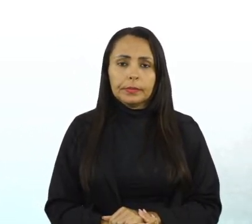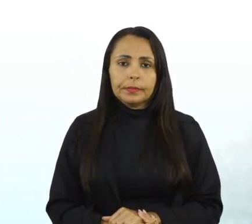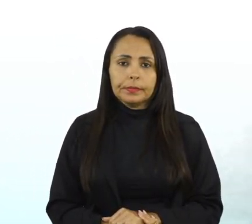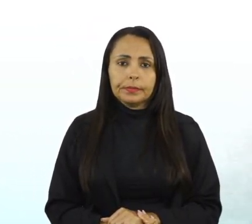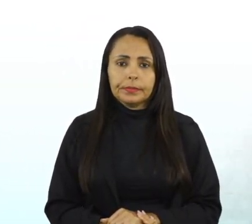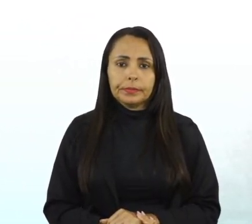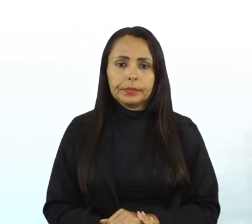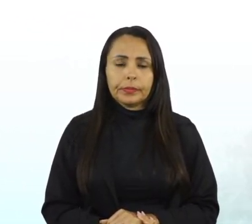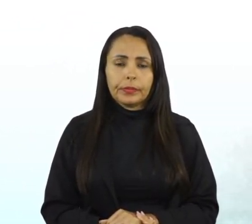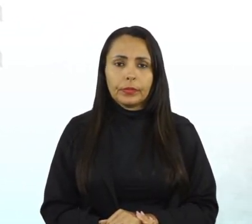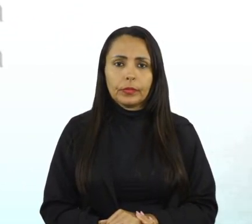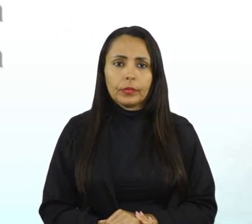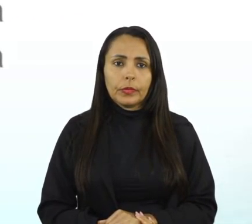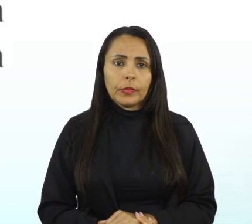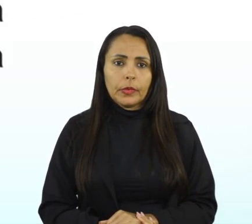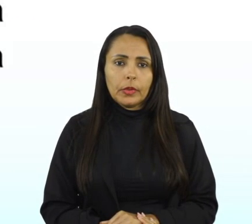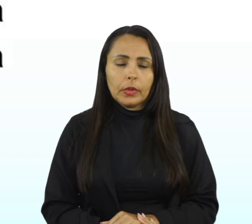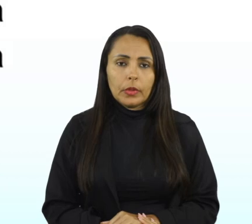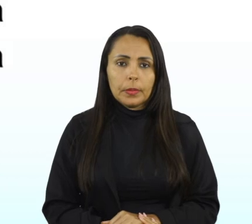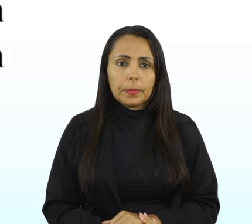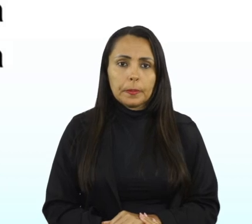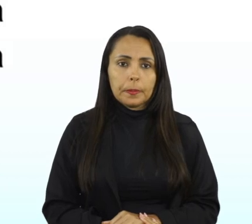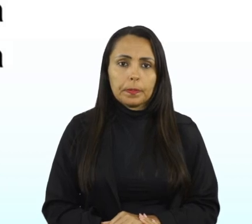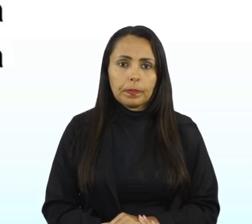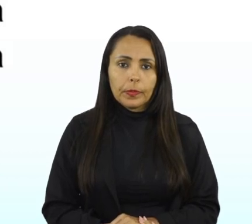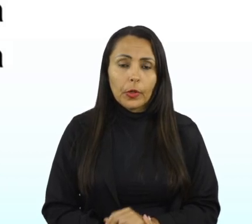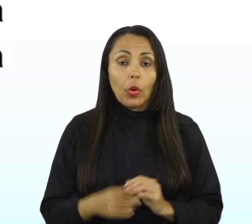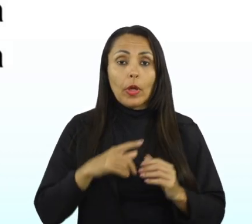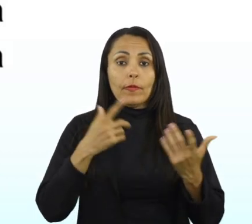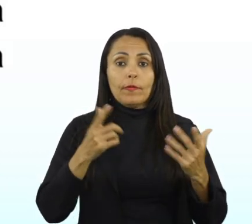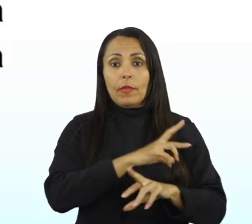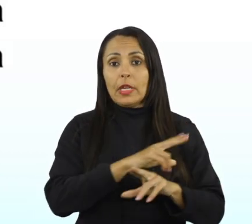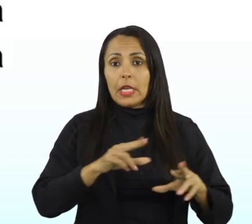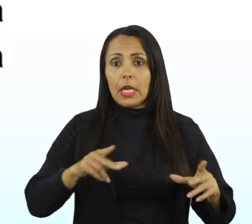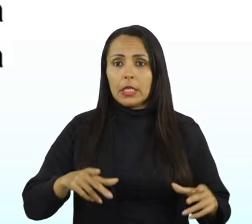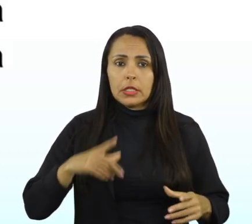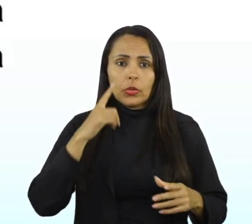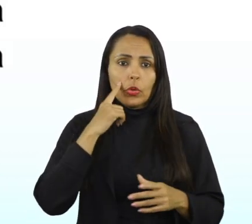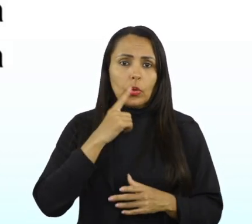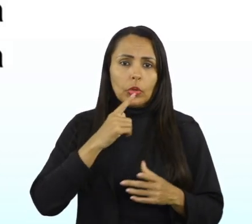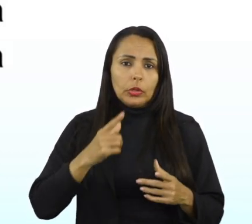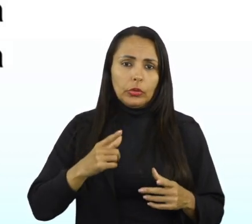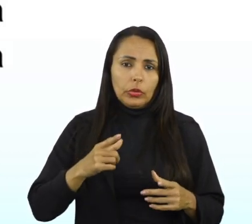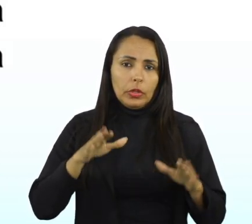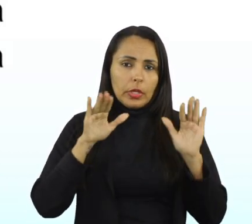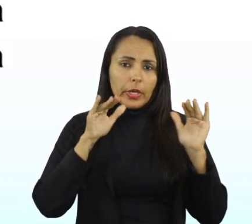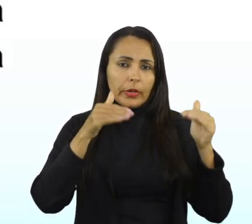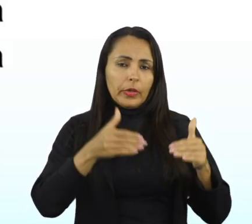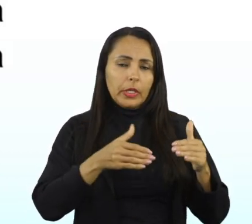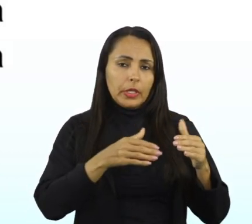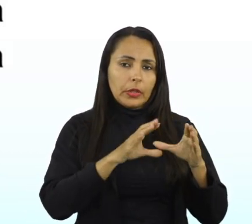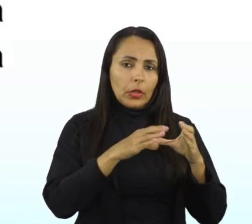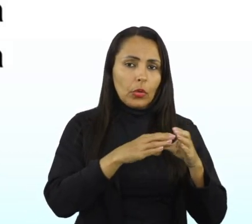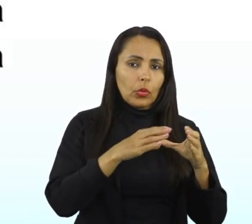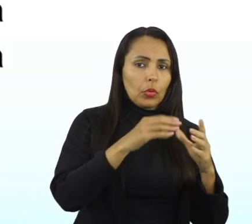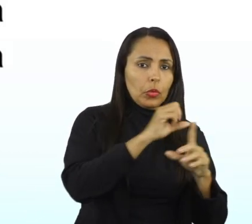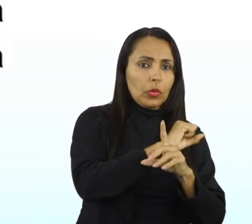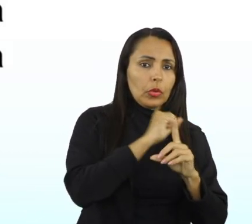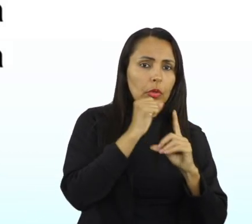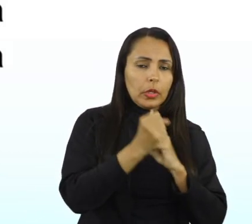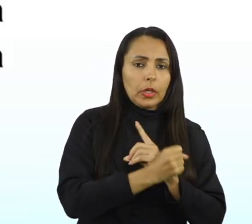no slide. Olha lá, fera. Eu coloquei lá, ó. Consideram-se variações diastráticas aquelas variações que se referem aos grupos